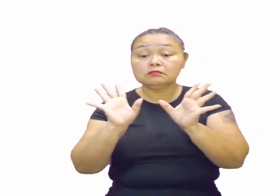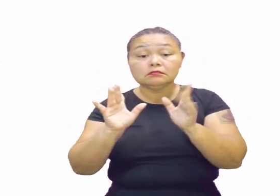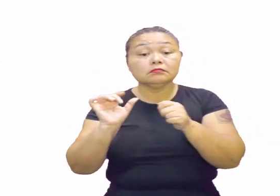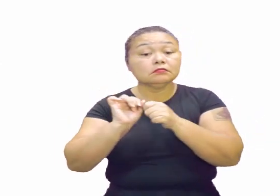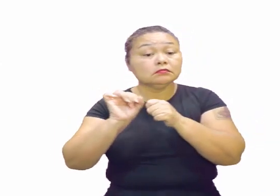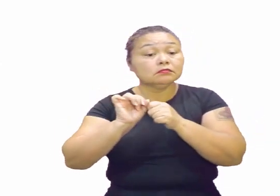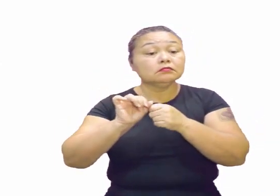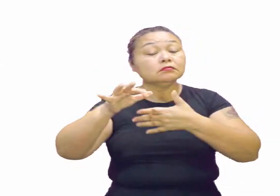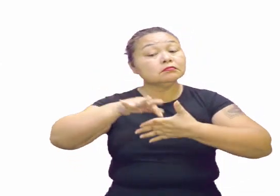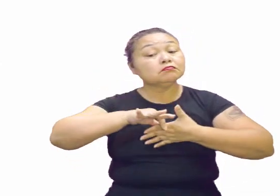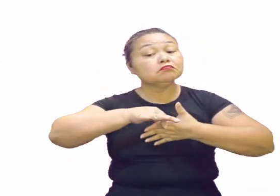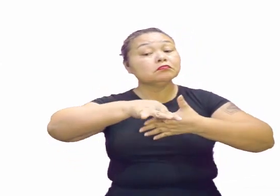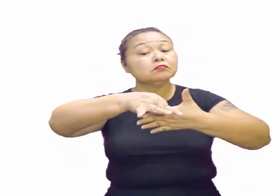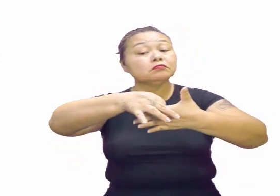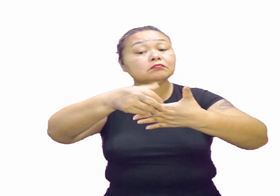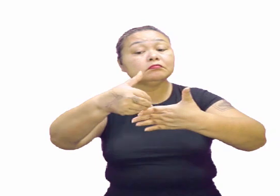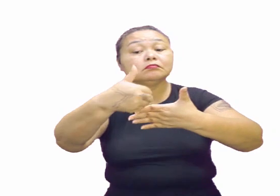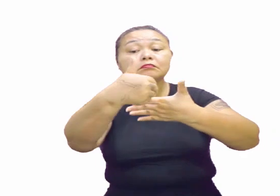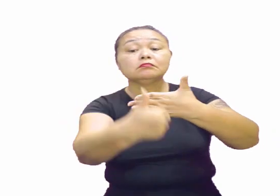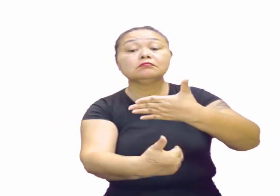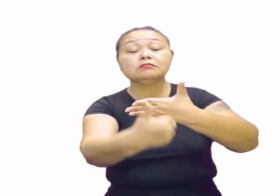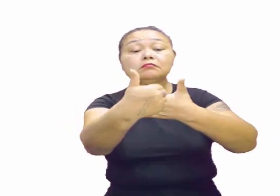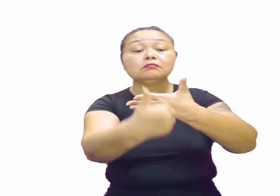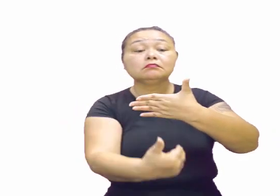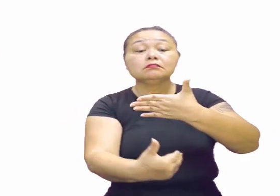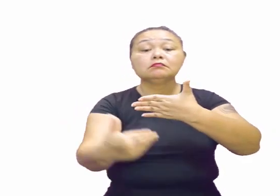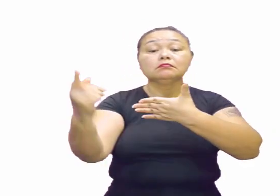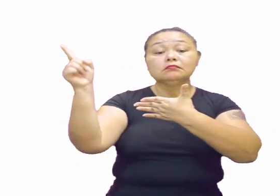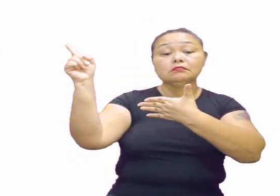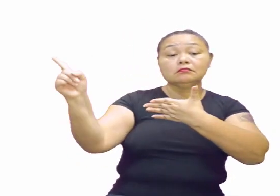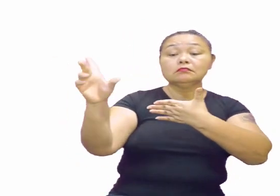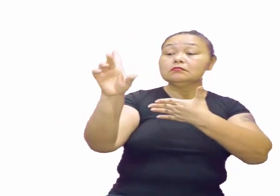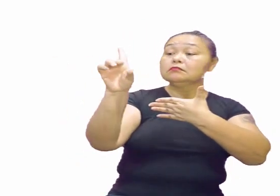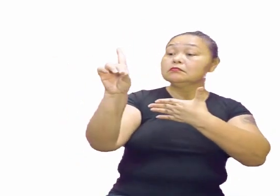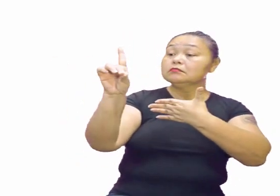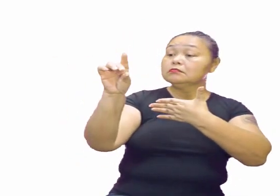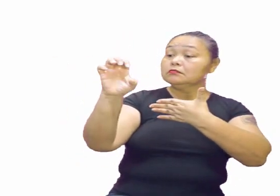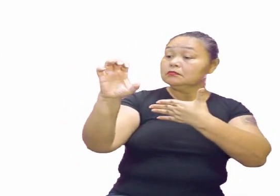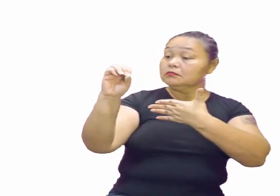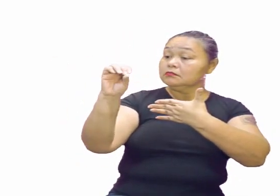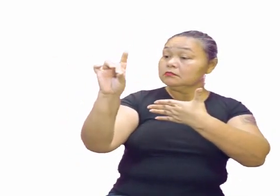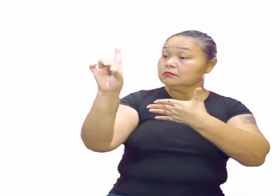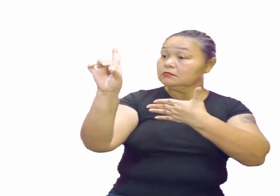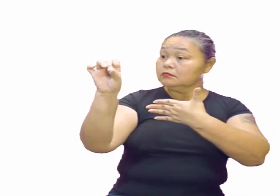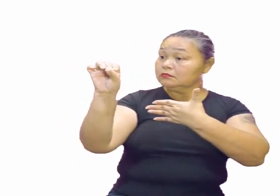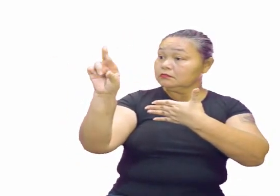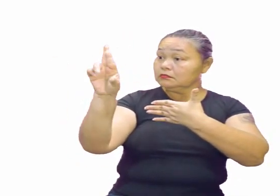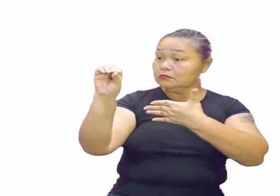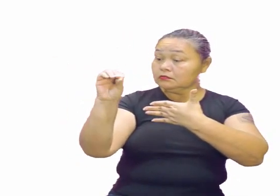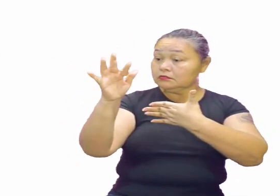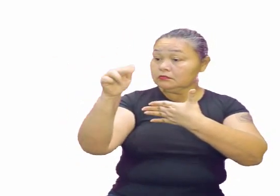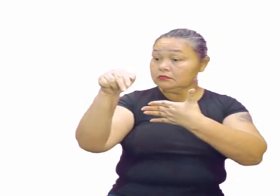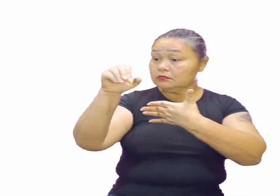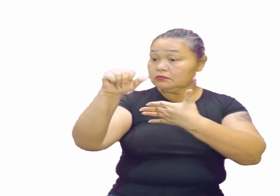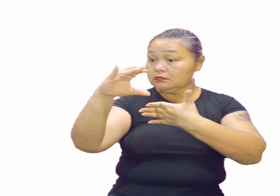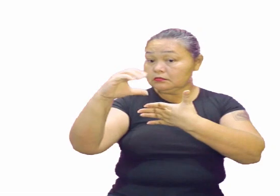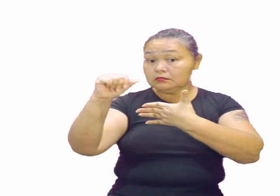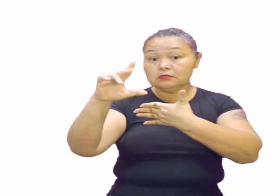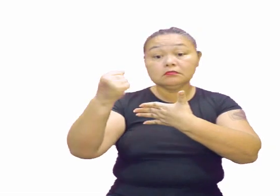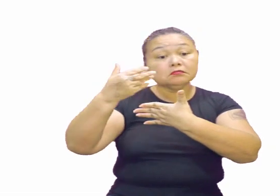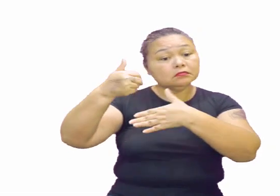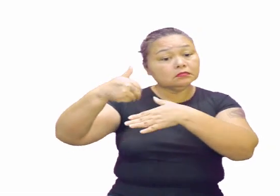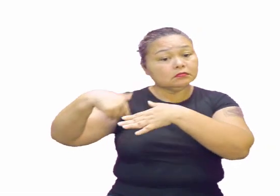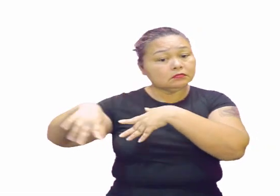quem? Marechal Deodoro da Fonseca, que deixaram de ser